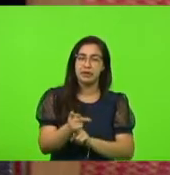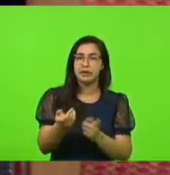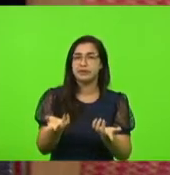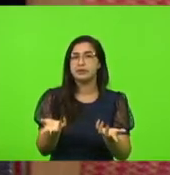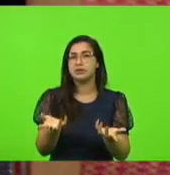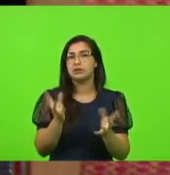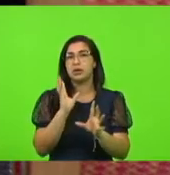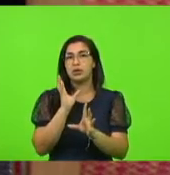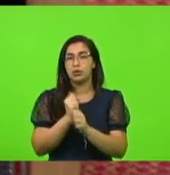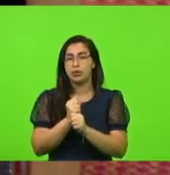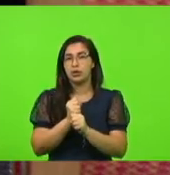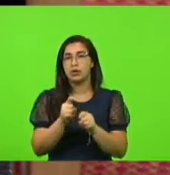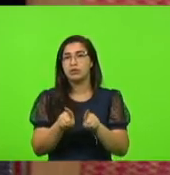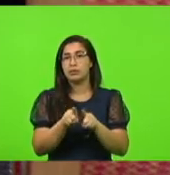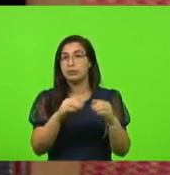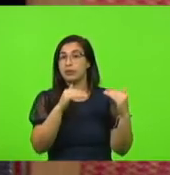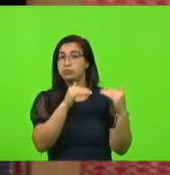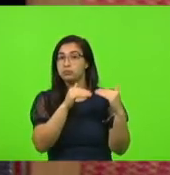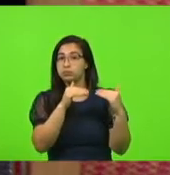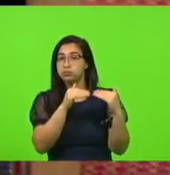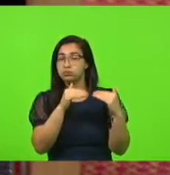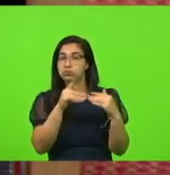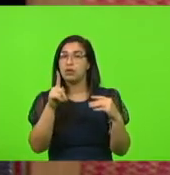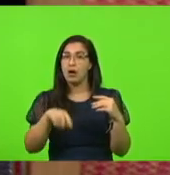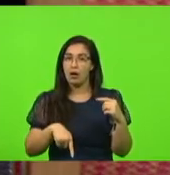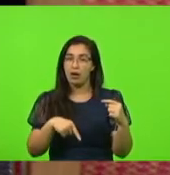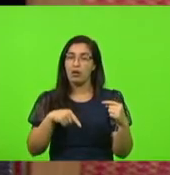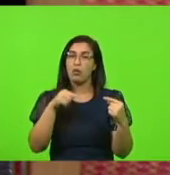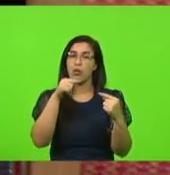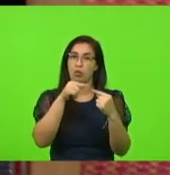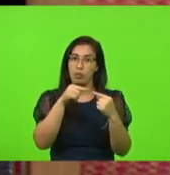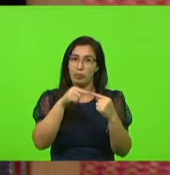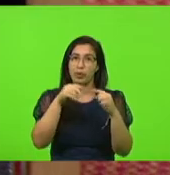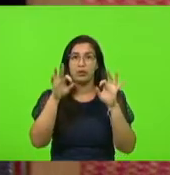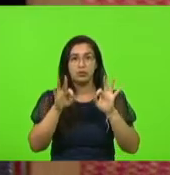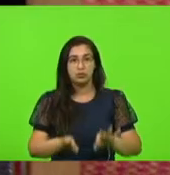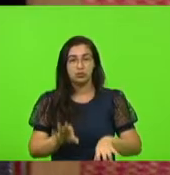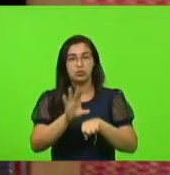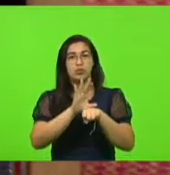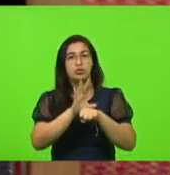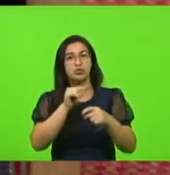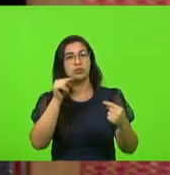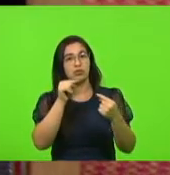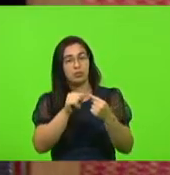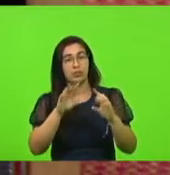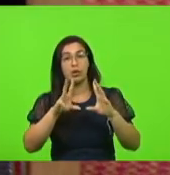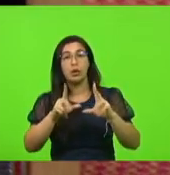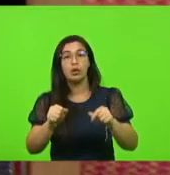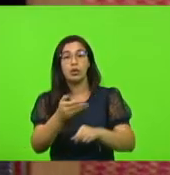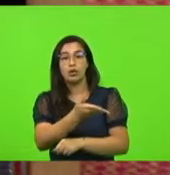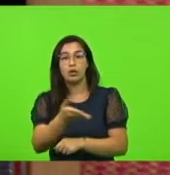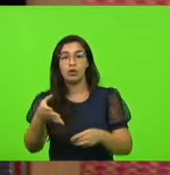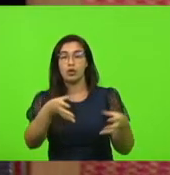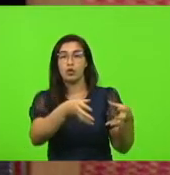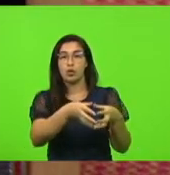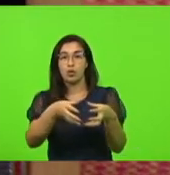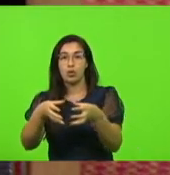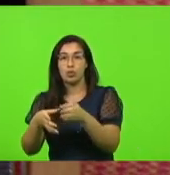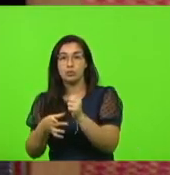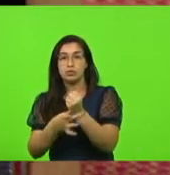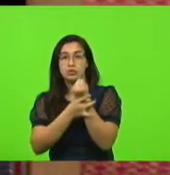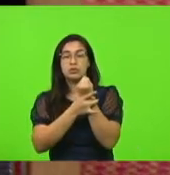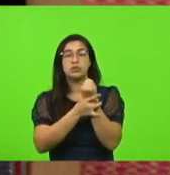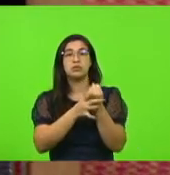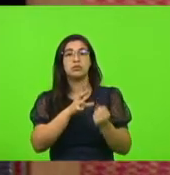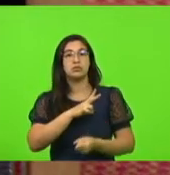e paridade que é devida, que é justa para todas as categorias da segurança